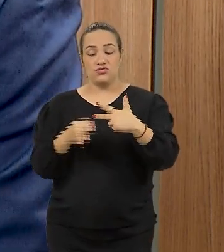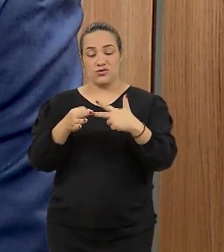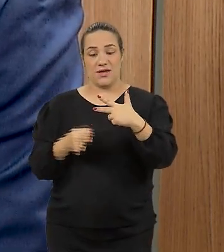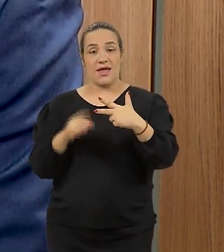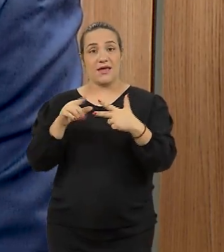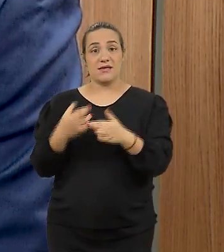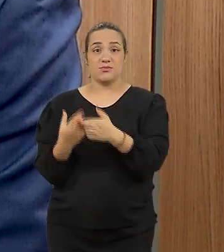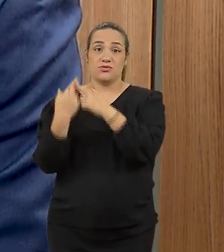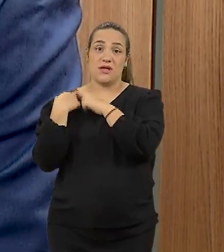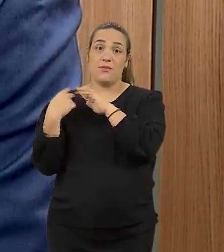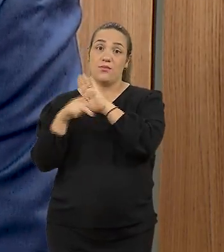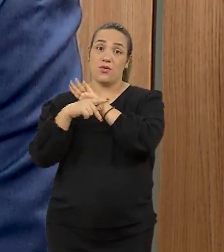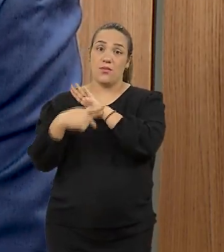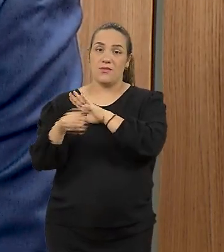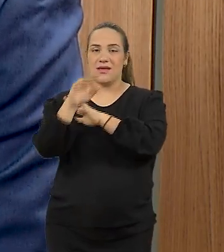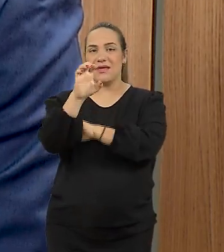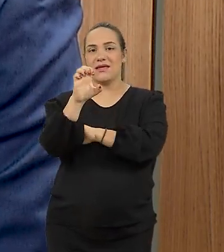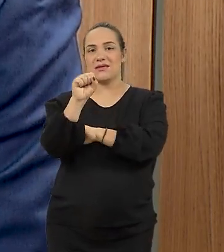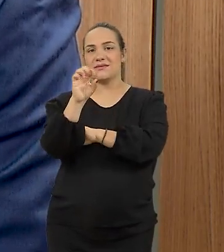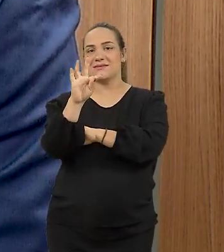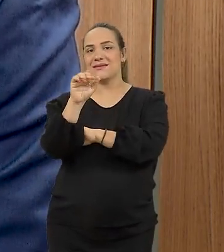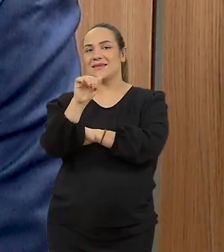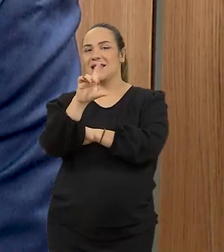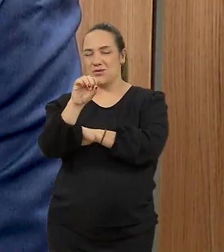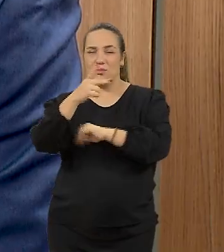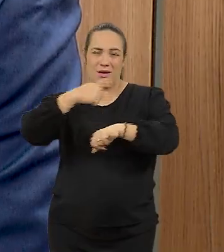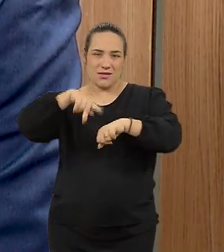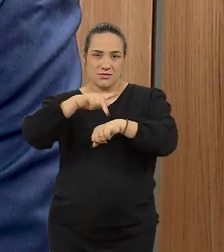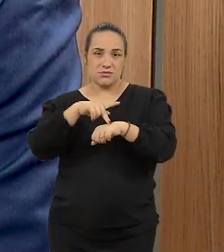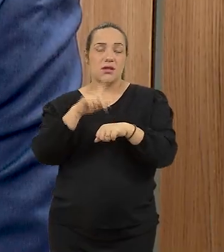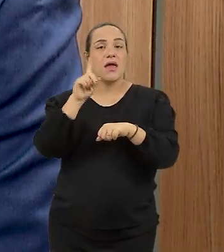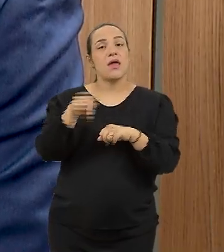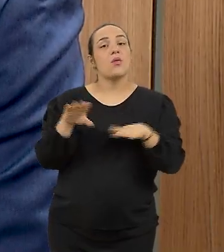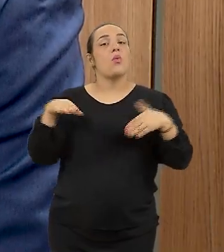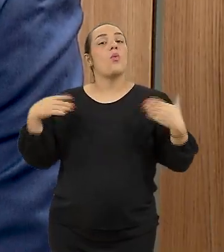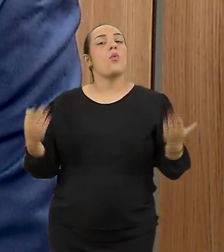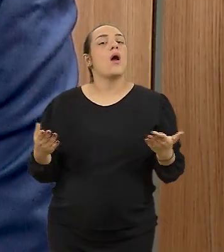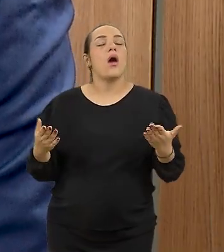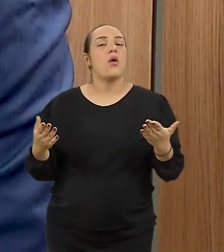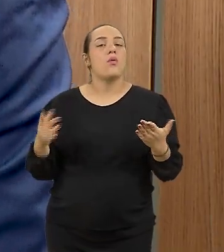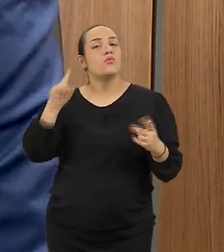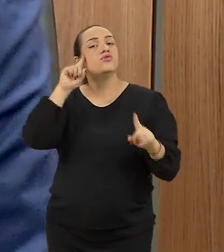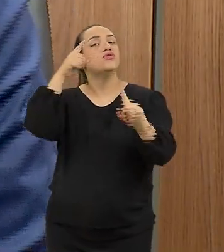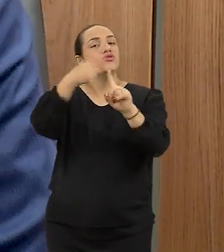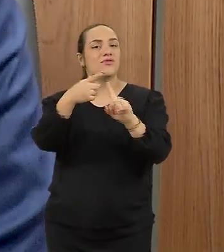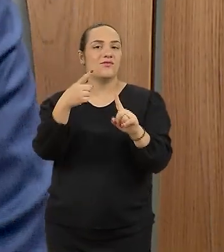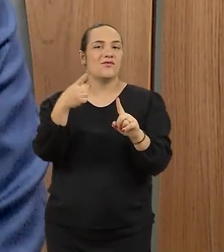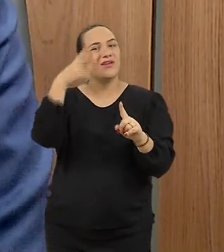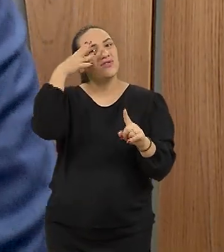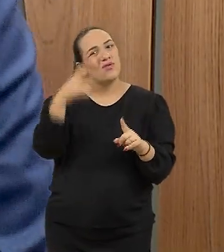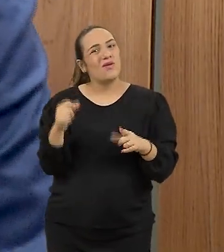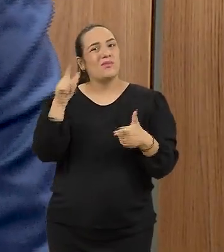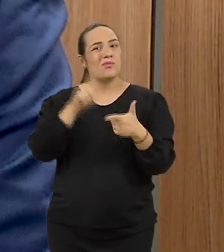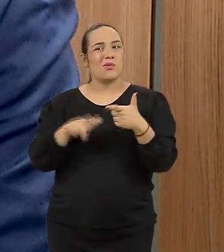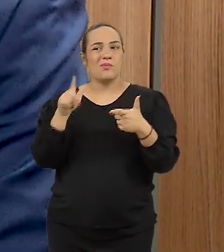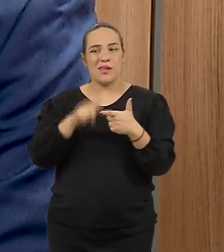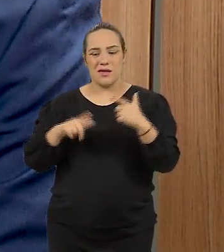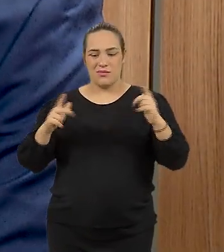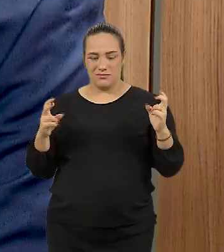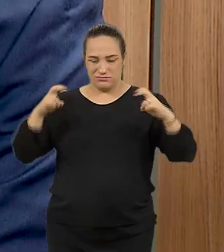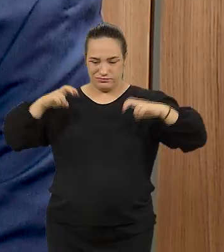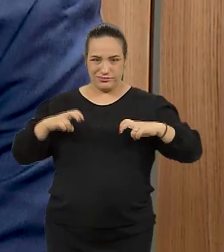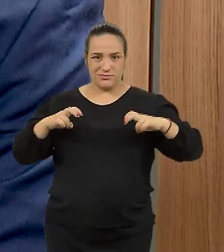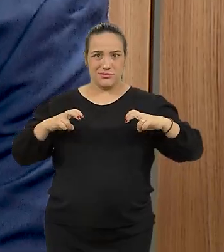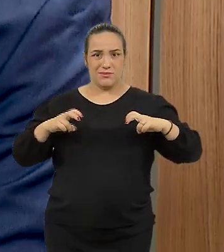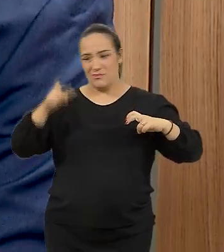função do Estado cuja principal atividade é resolver as crises de direito material que são